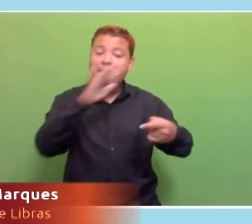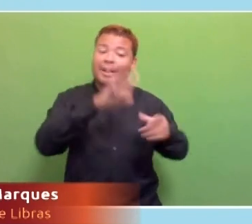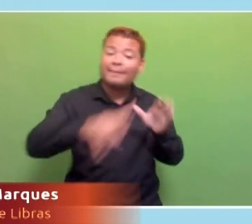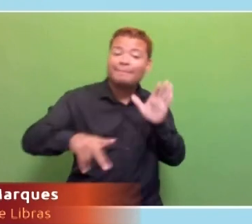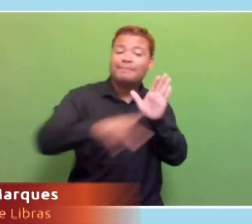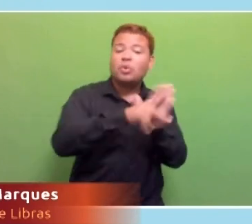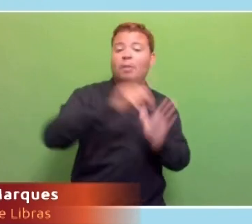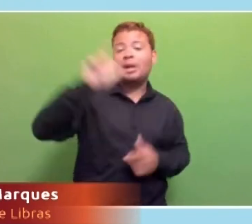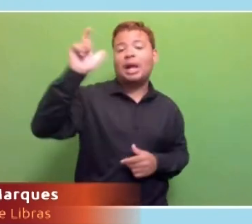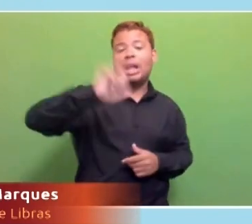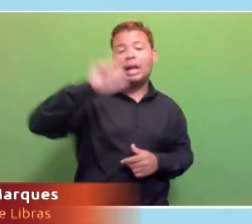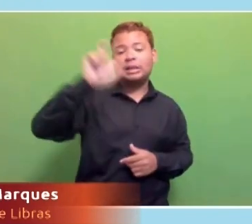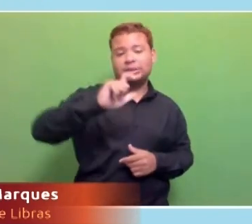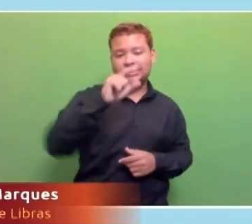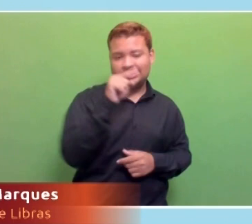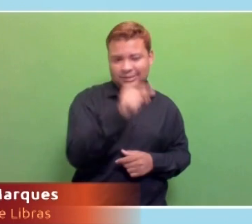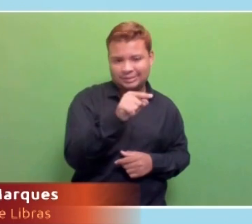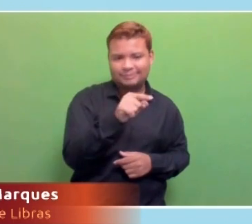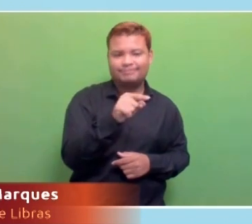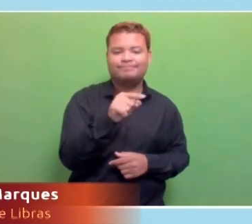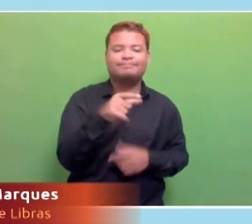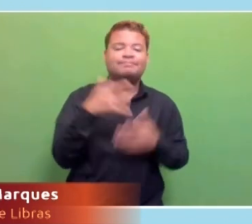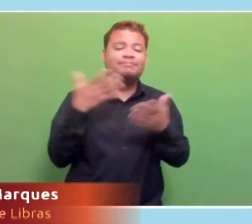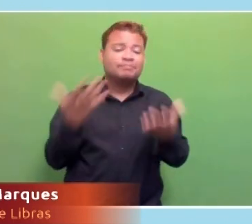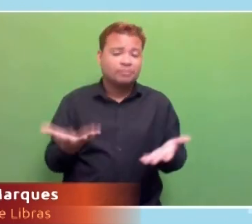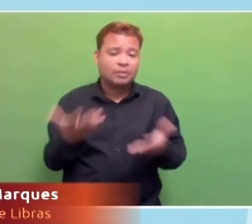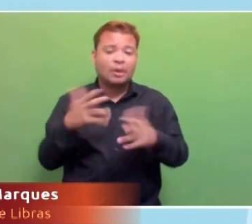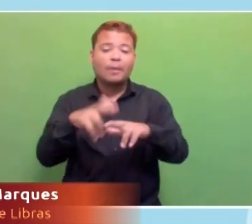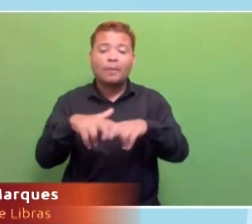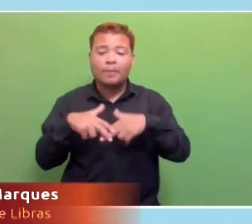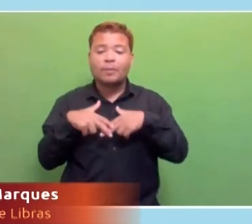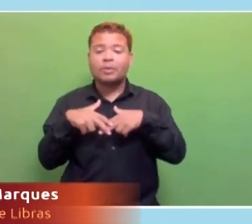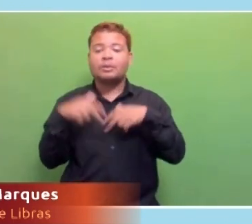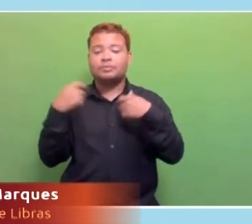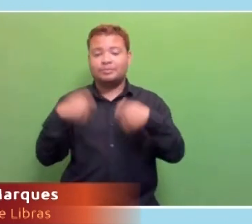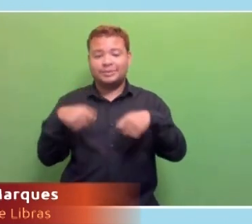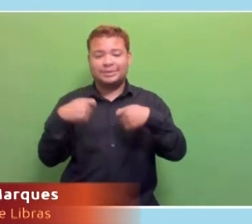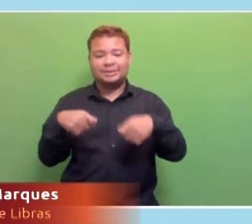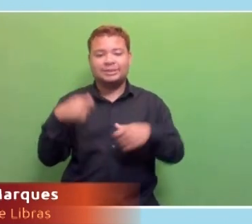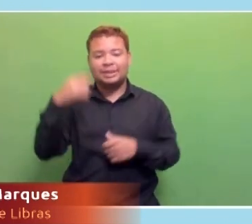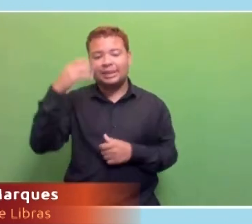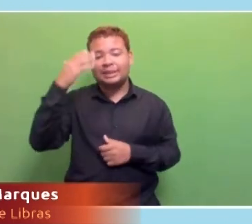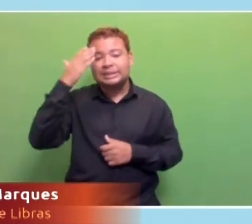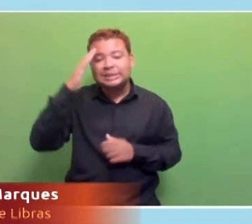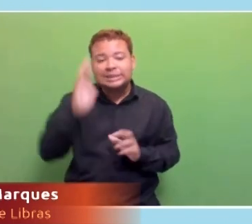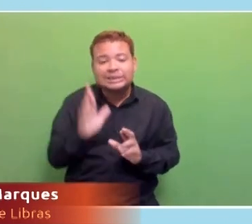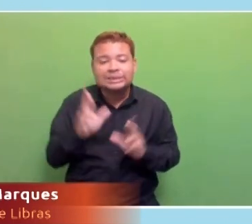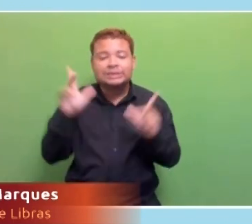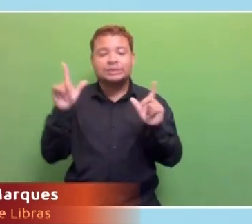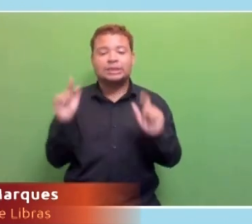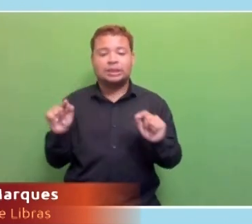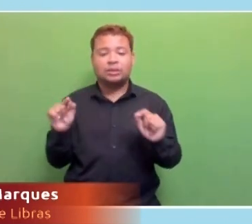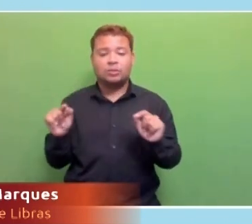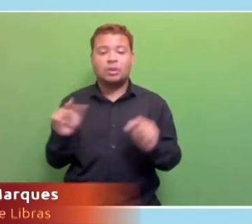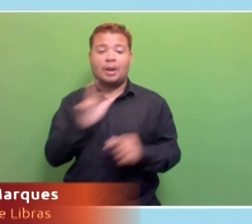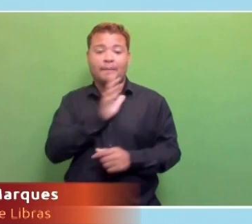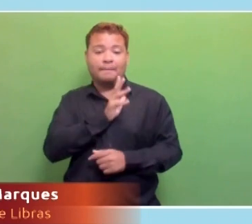também temos que considerar que Hamas, a diferença da Autoridade Nacional Palestina, tem essa conotação